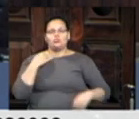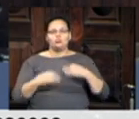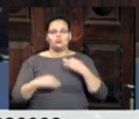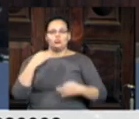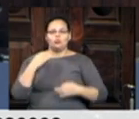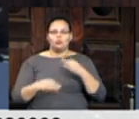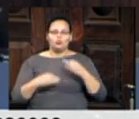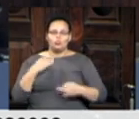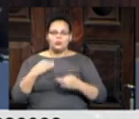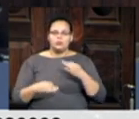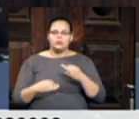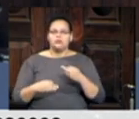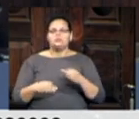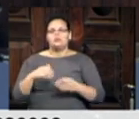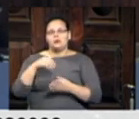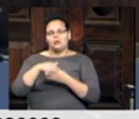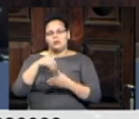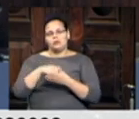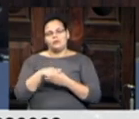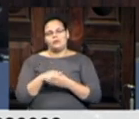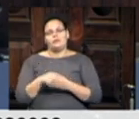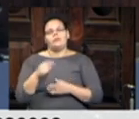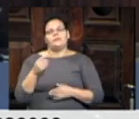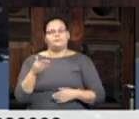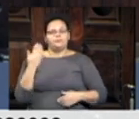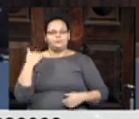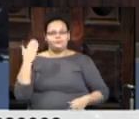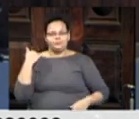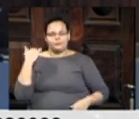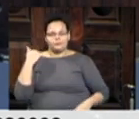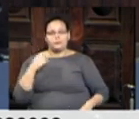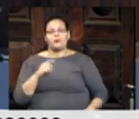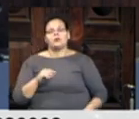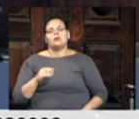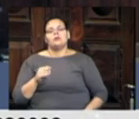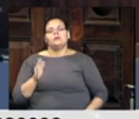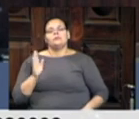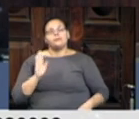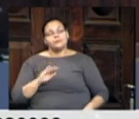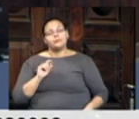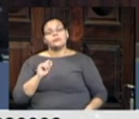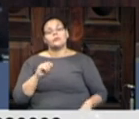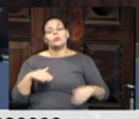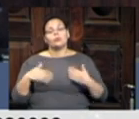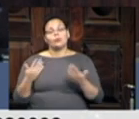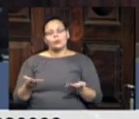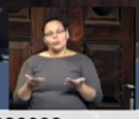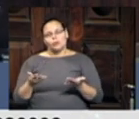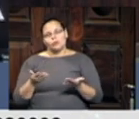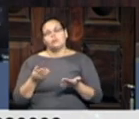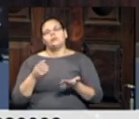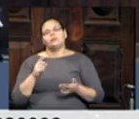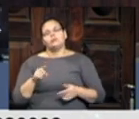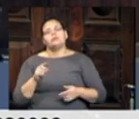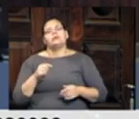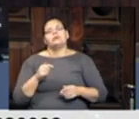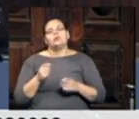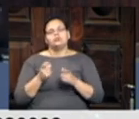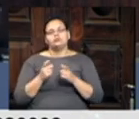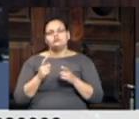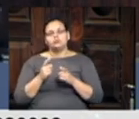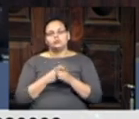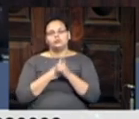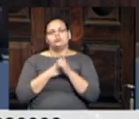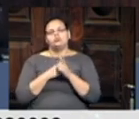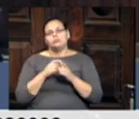na campanha passada, traz, quando, numa arguição de suspeição